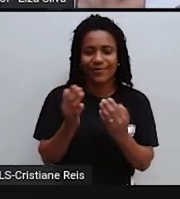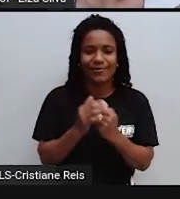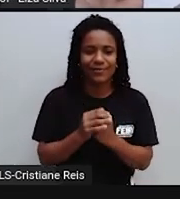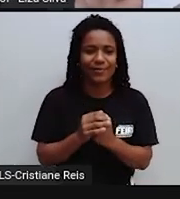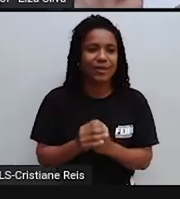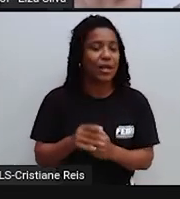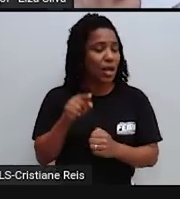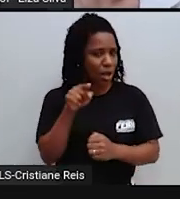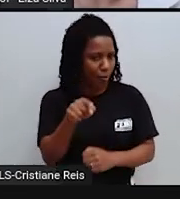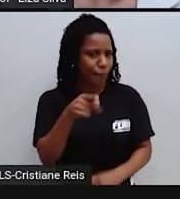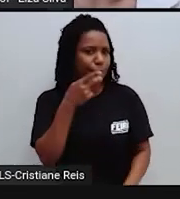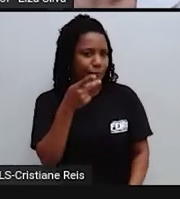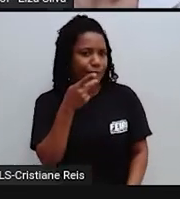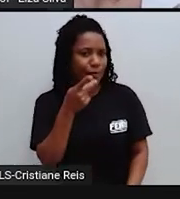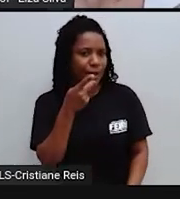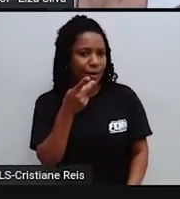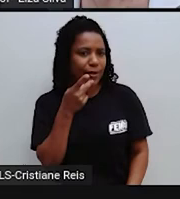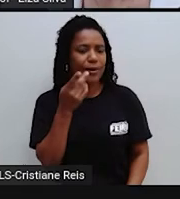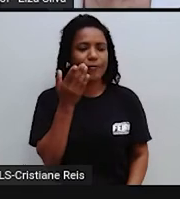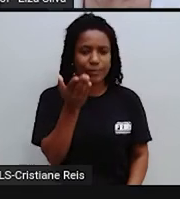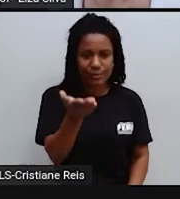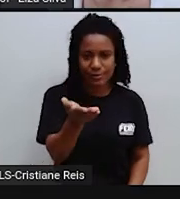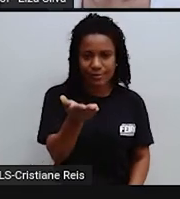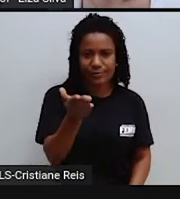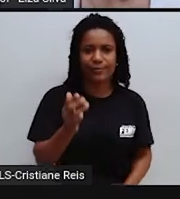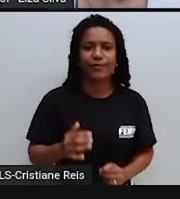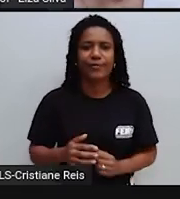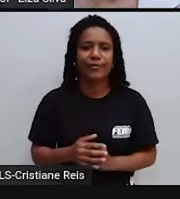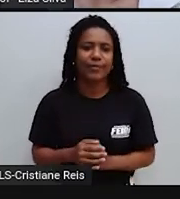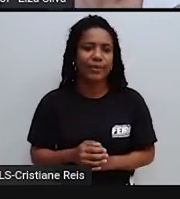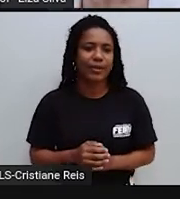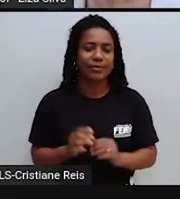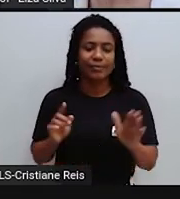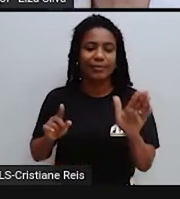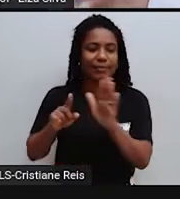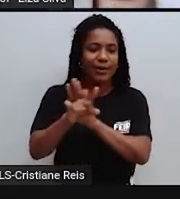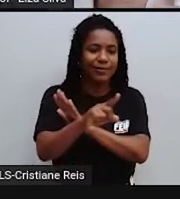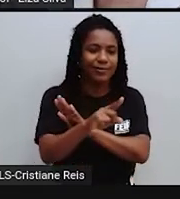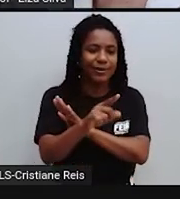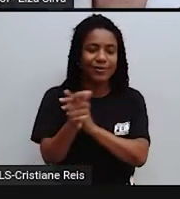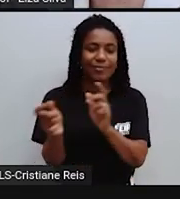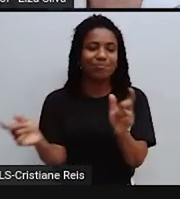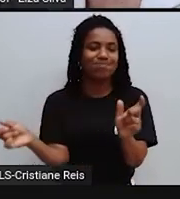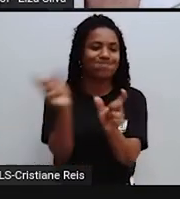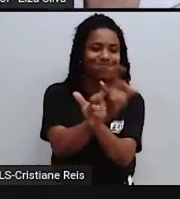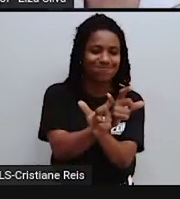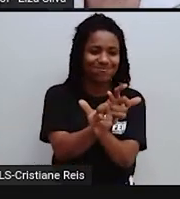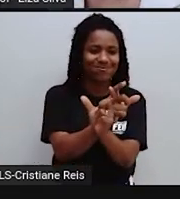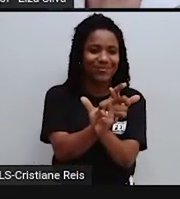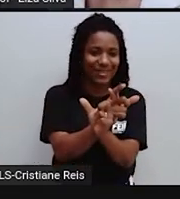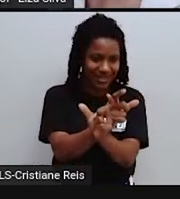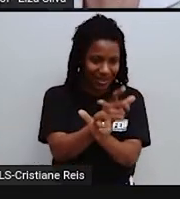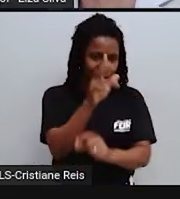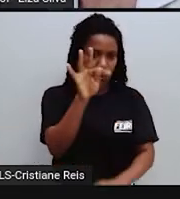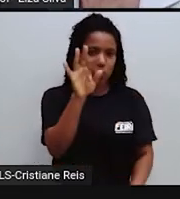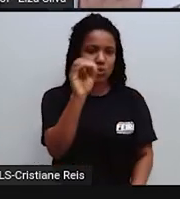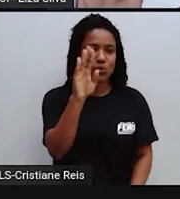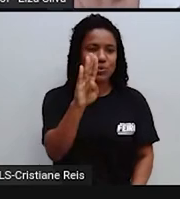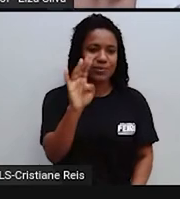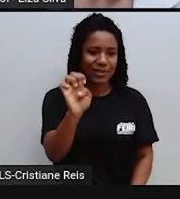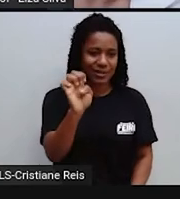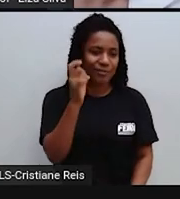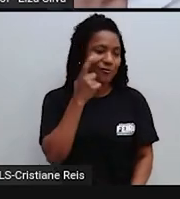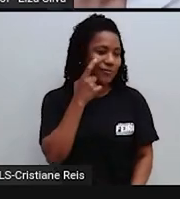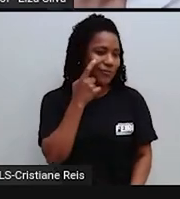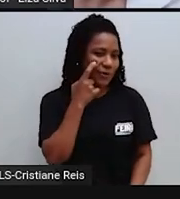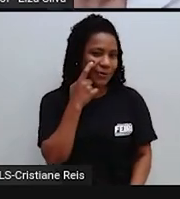Eu estou falando com você. Na interrogativa, a gente vai inverter a posição do verbo to be. Então,